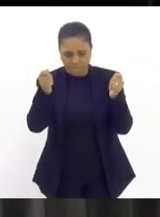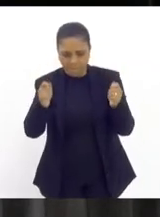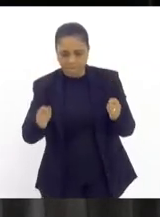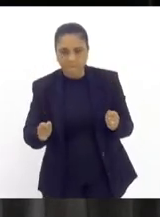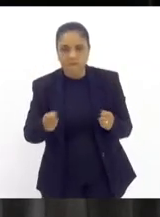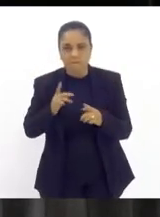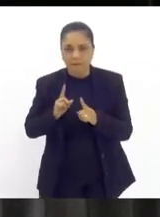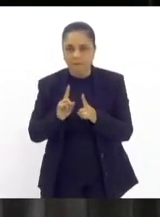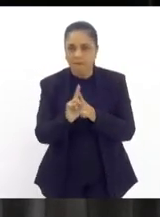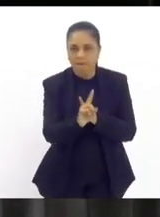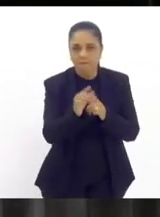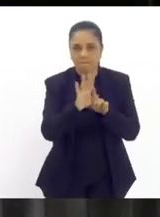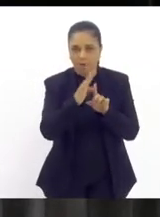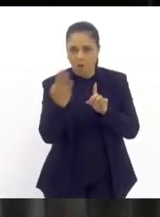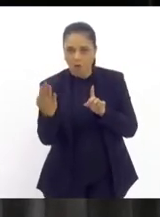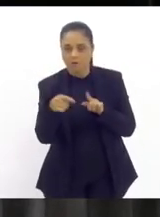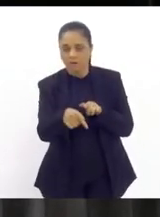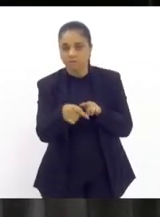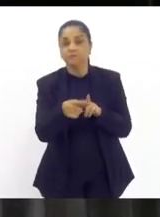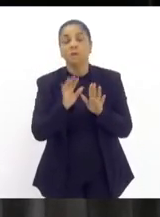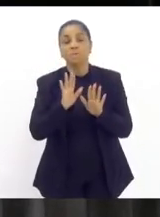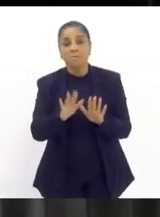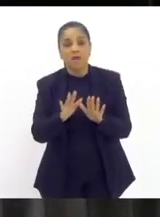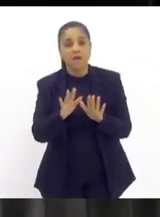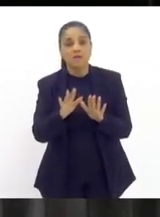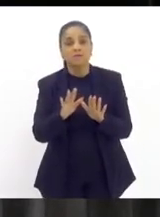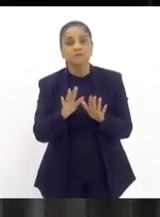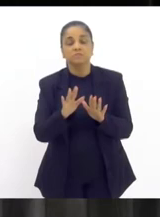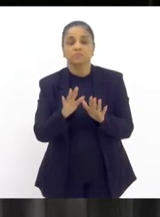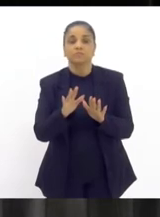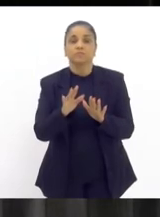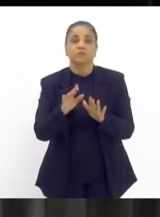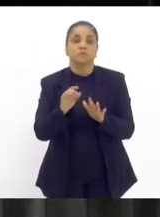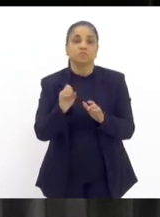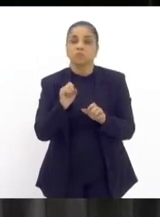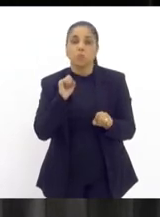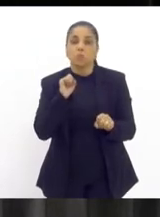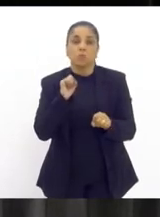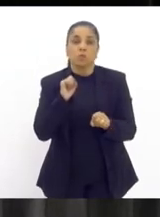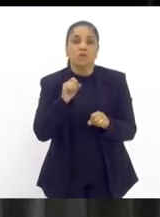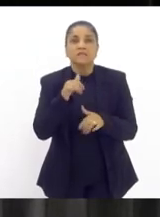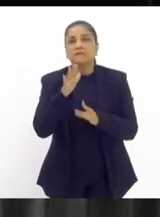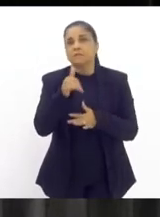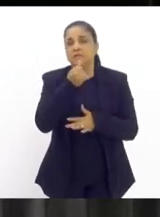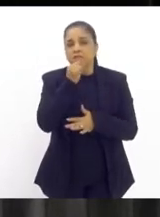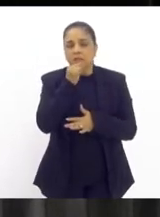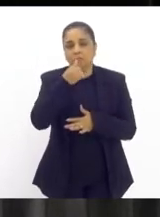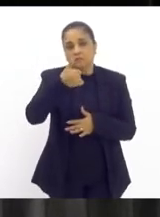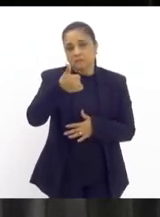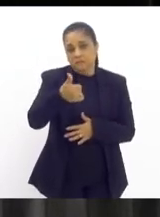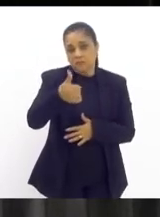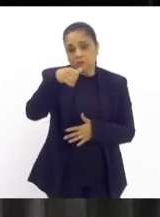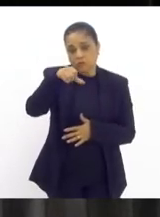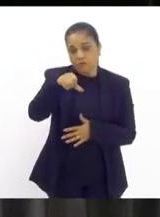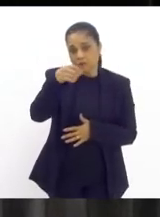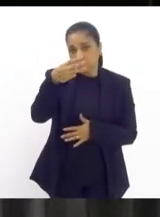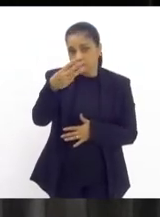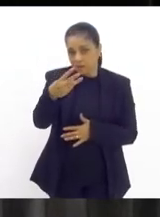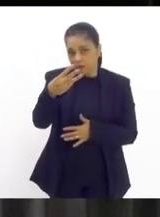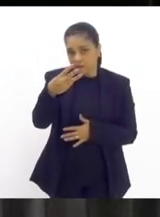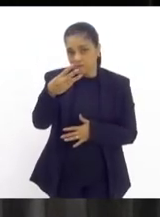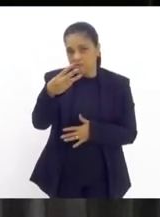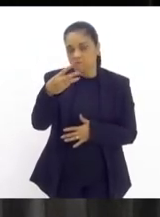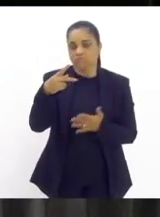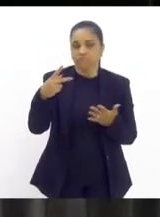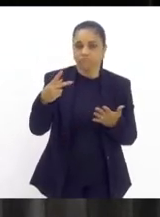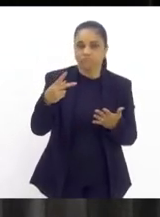escolas mas ainda assim é incapaz de impedir por exemplo 193 incidente com armas de fogo em